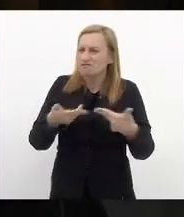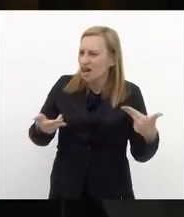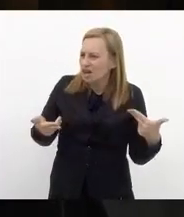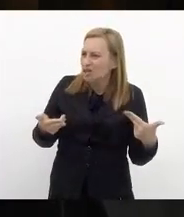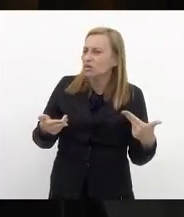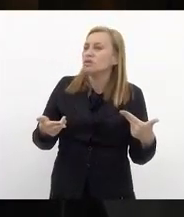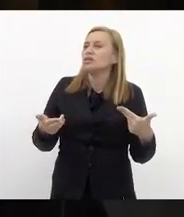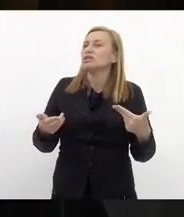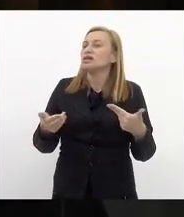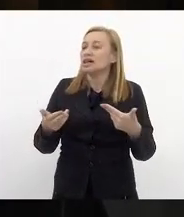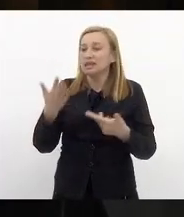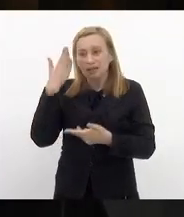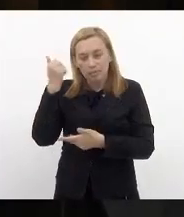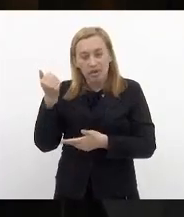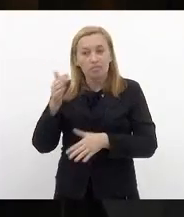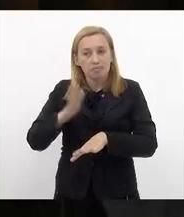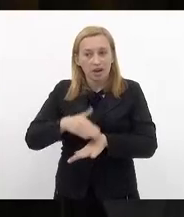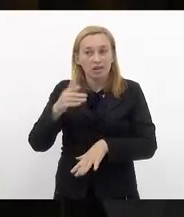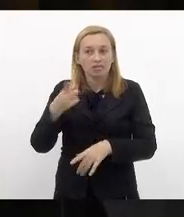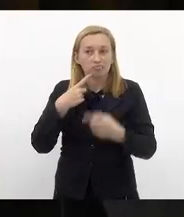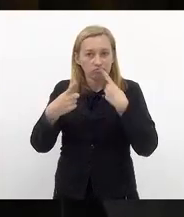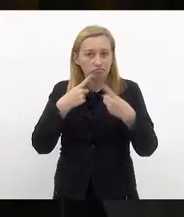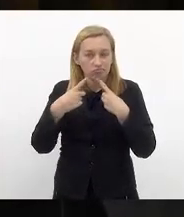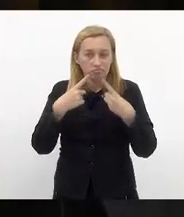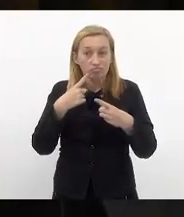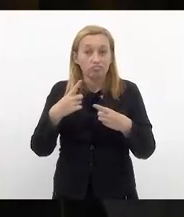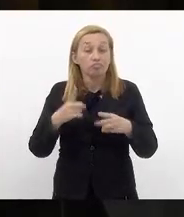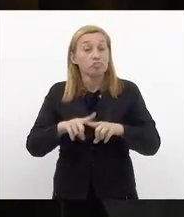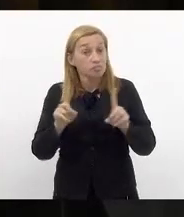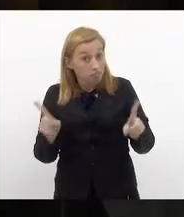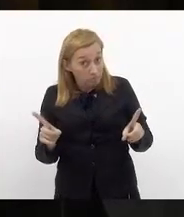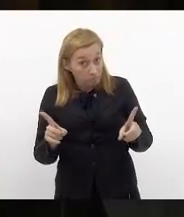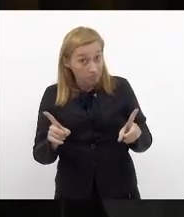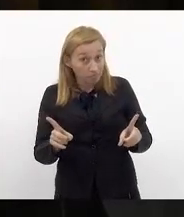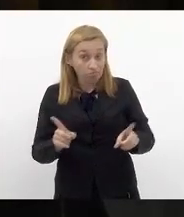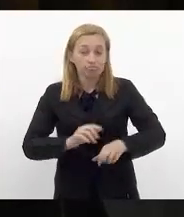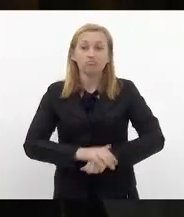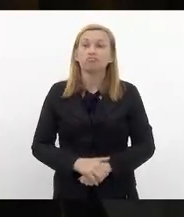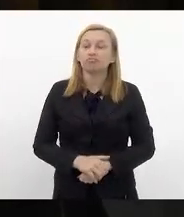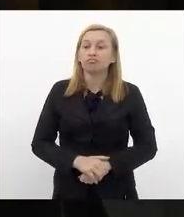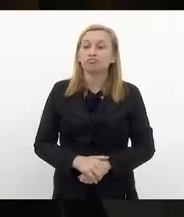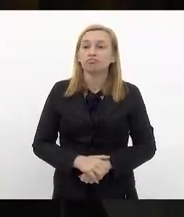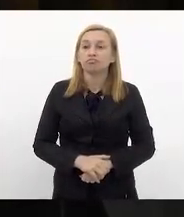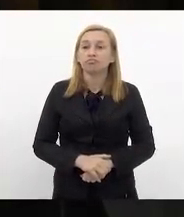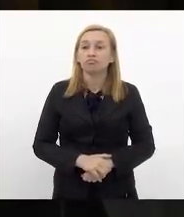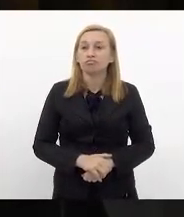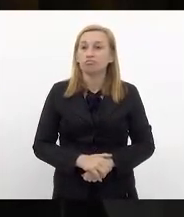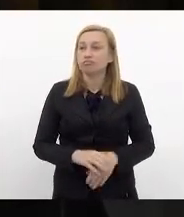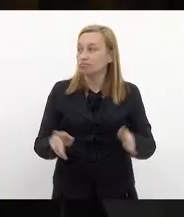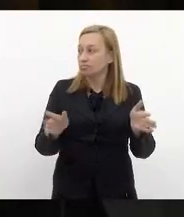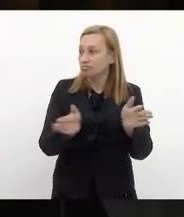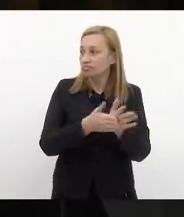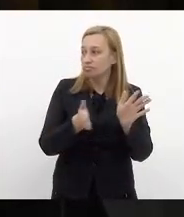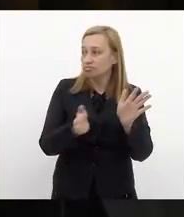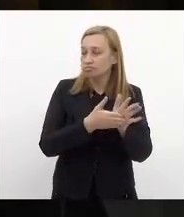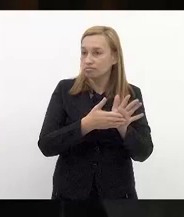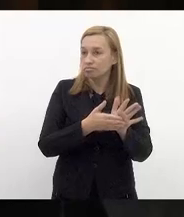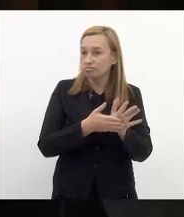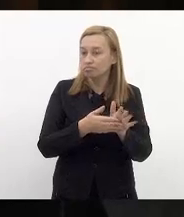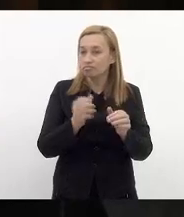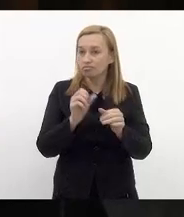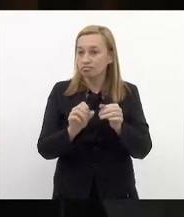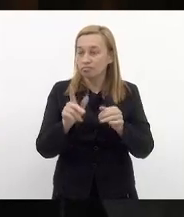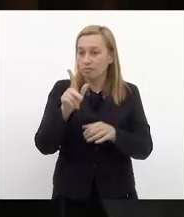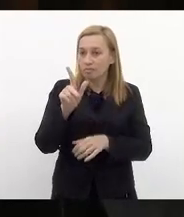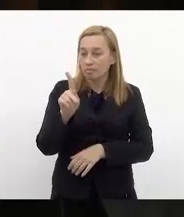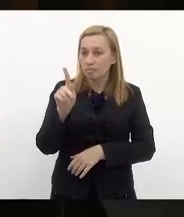para ser queimada nesse debate. Mas, mais que isso, a proposta de fazer um